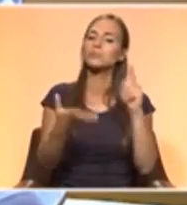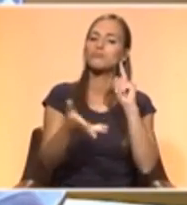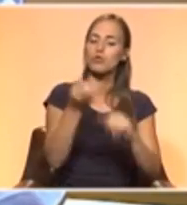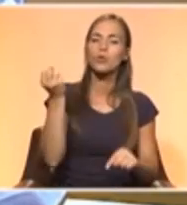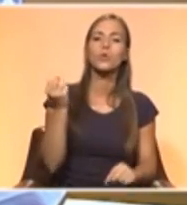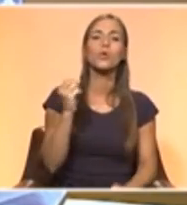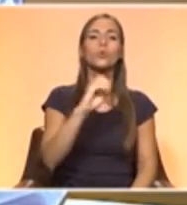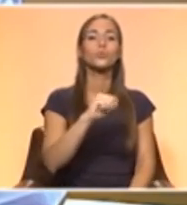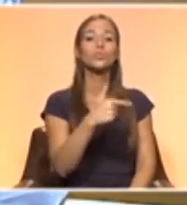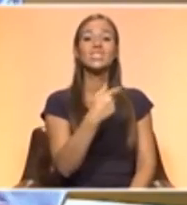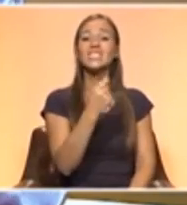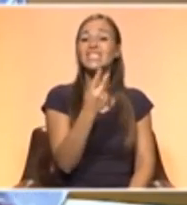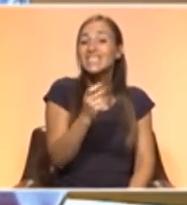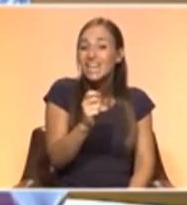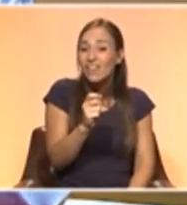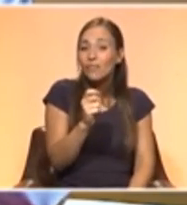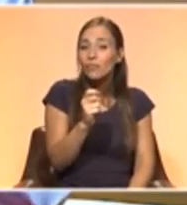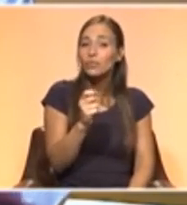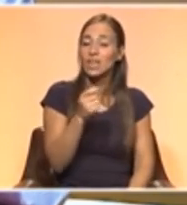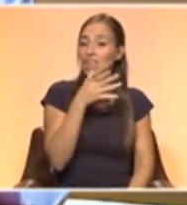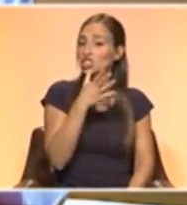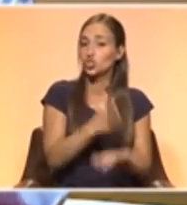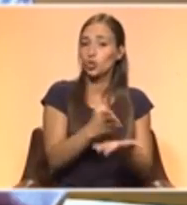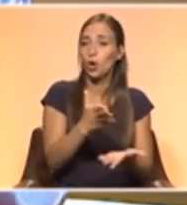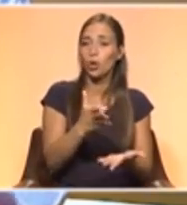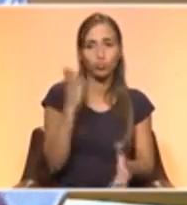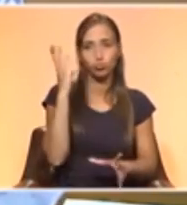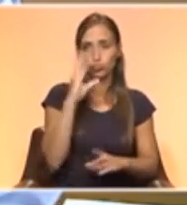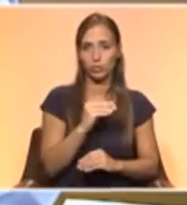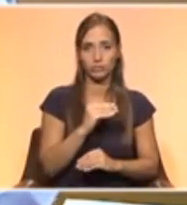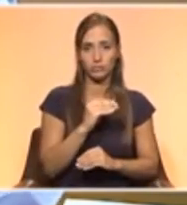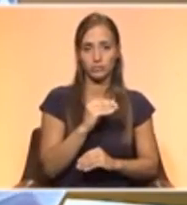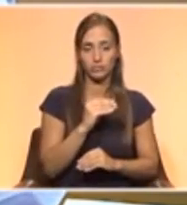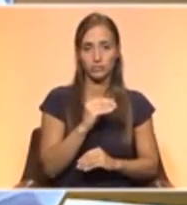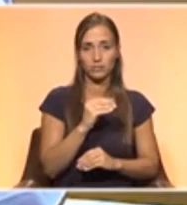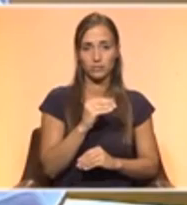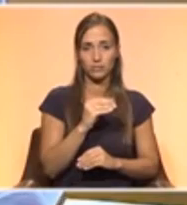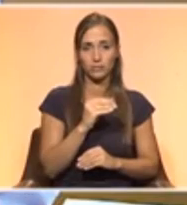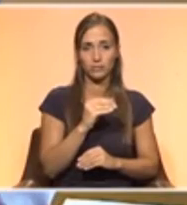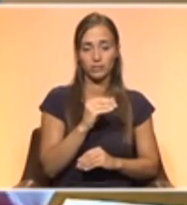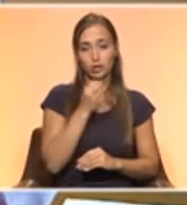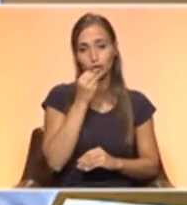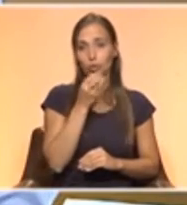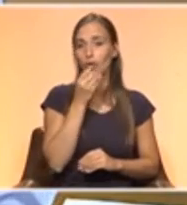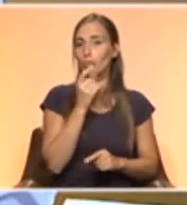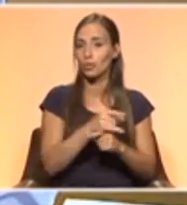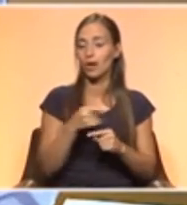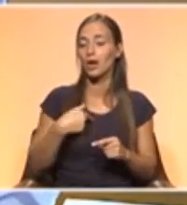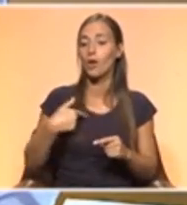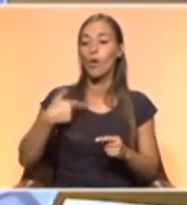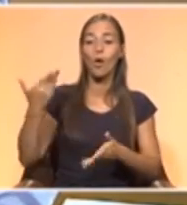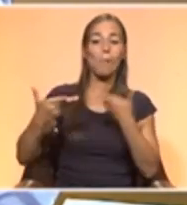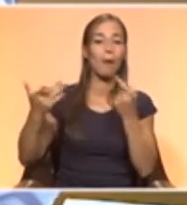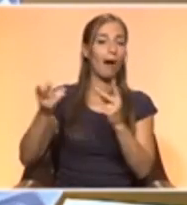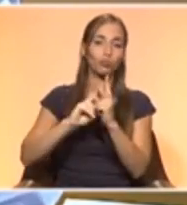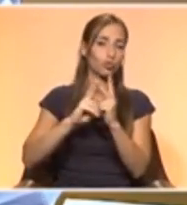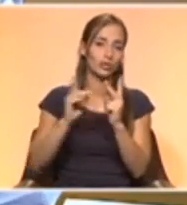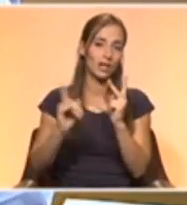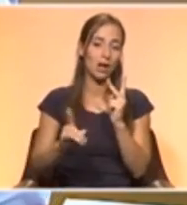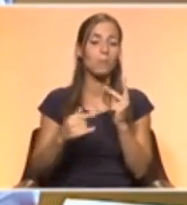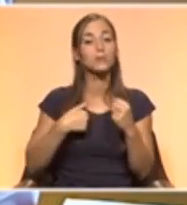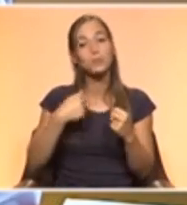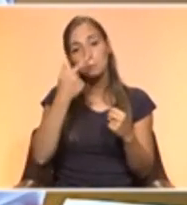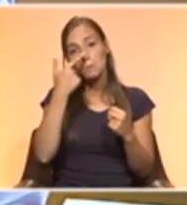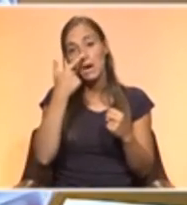disse simplesmente não sei e depois explicou vários projetos que ele teve e por isso é que ele disse que não sabe eu claro que não me compara a subir nenhum deles mas eu prefiro dizer